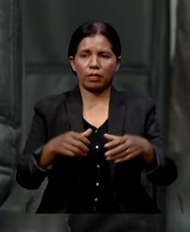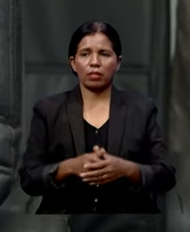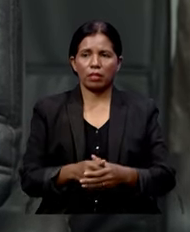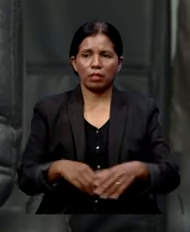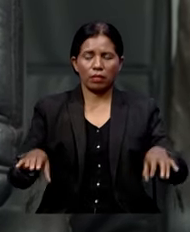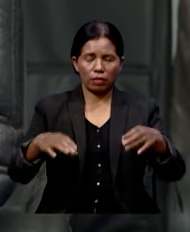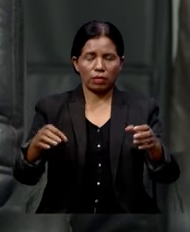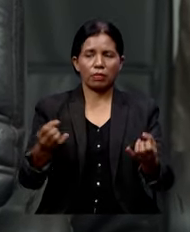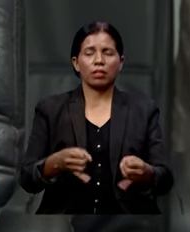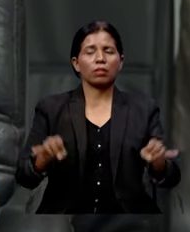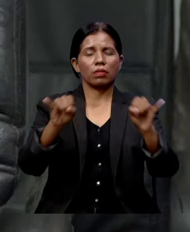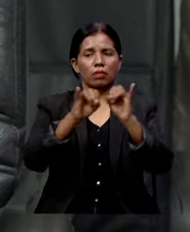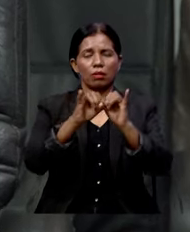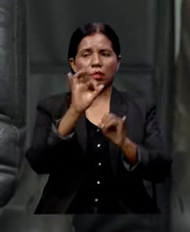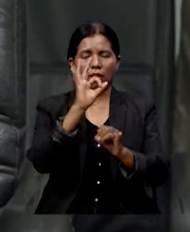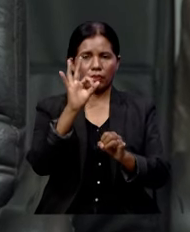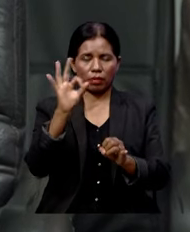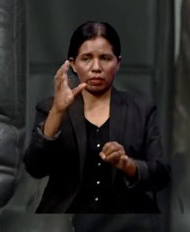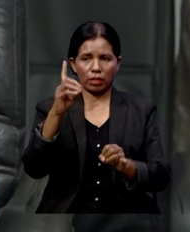serve a instituição fidedeli